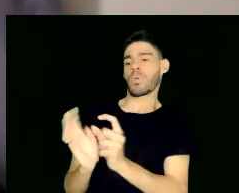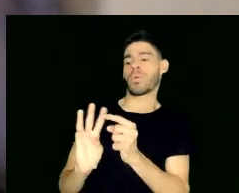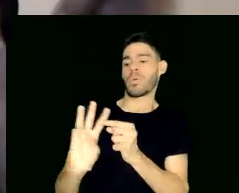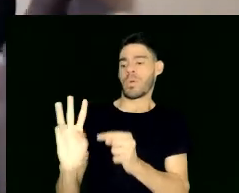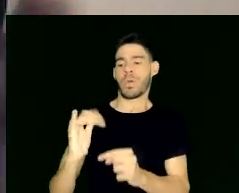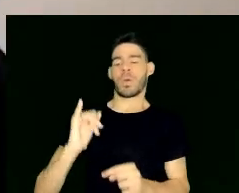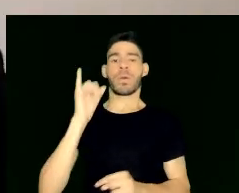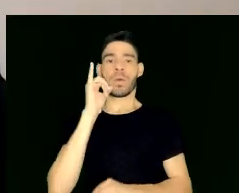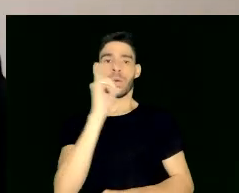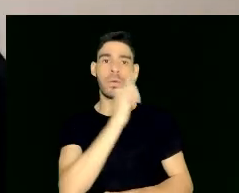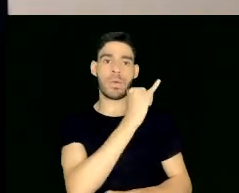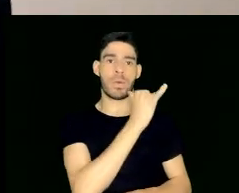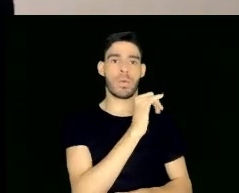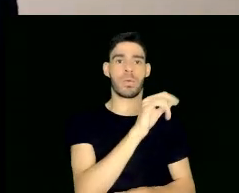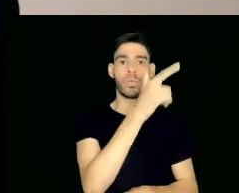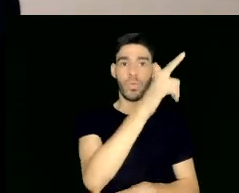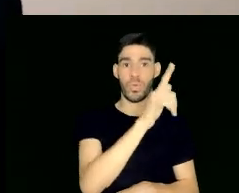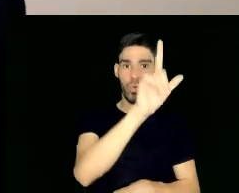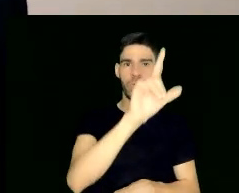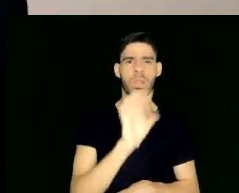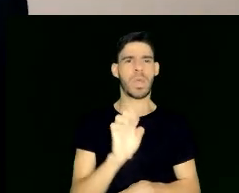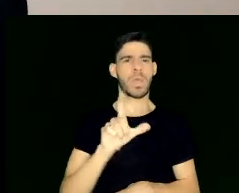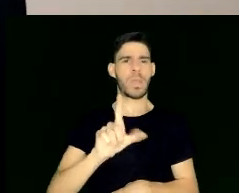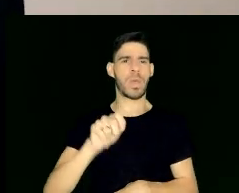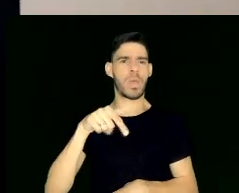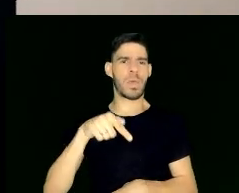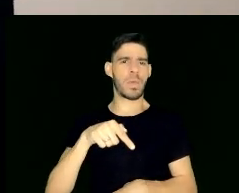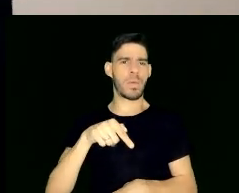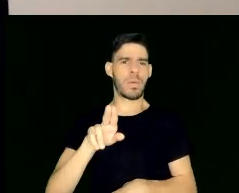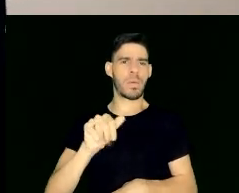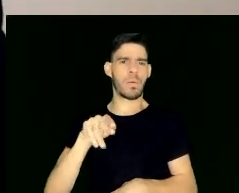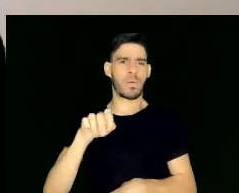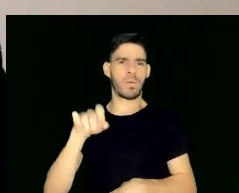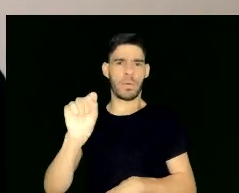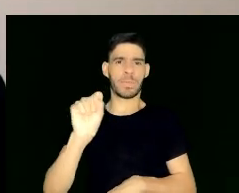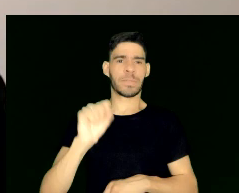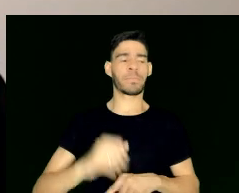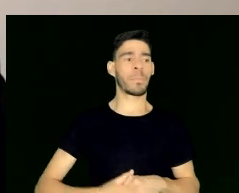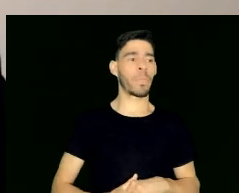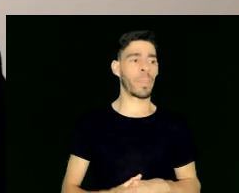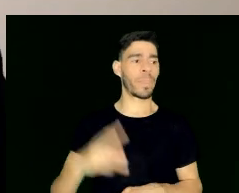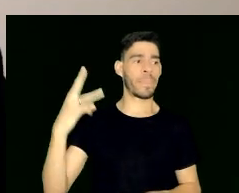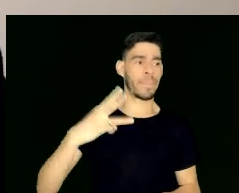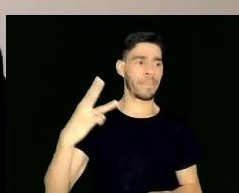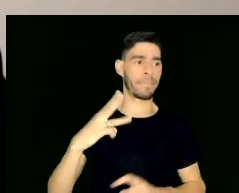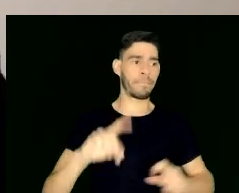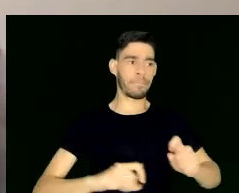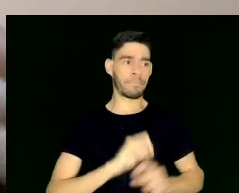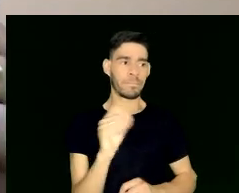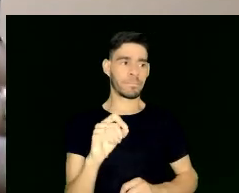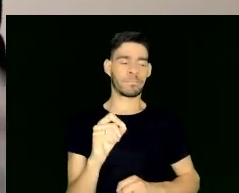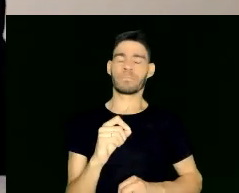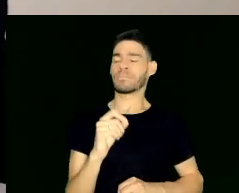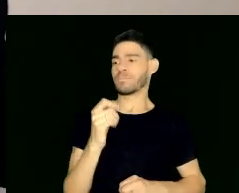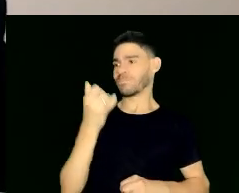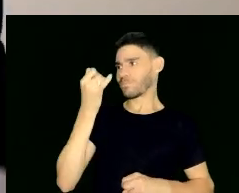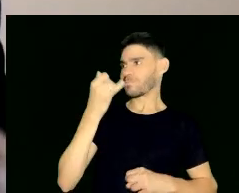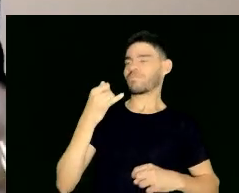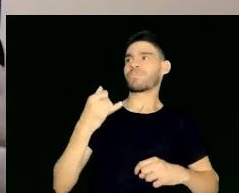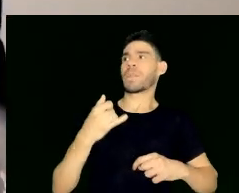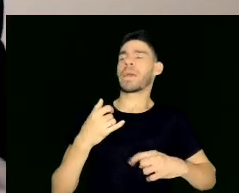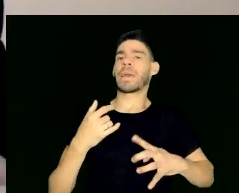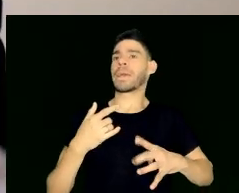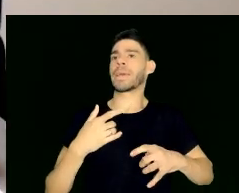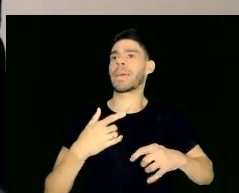comunidades Yanomamis e Enequanas. Terceiro, que impeça